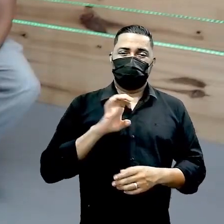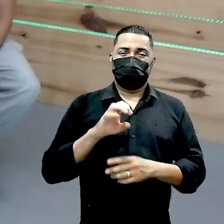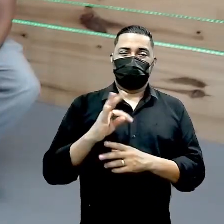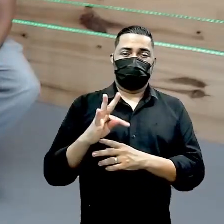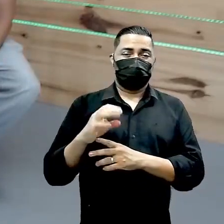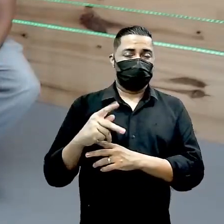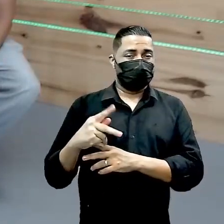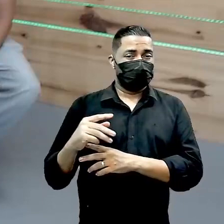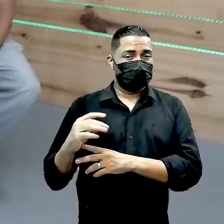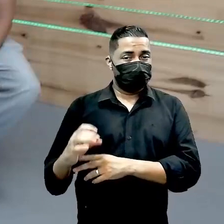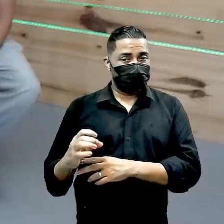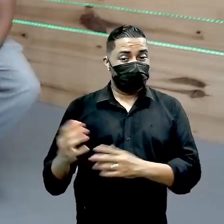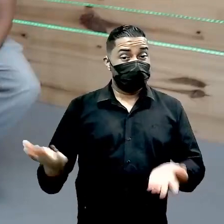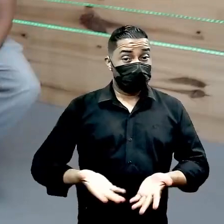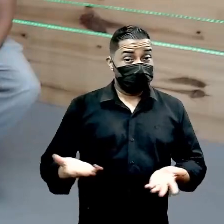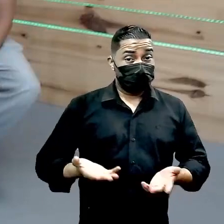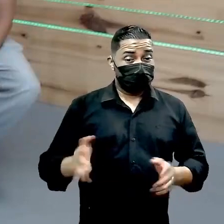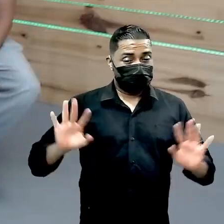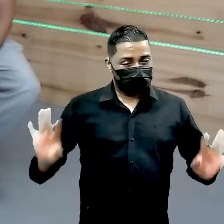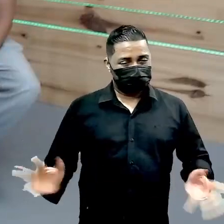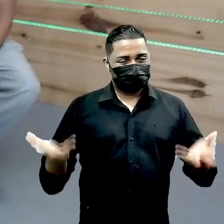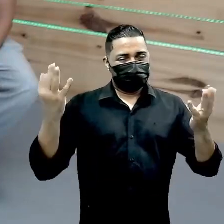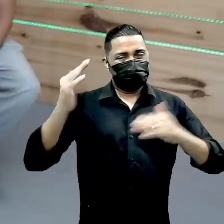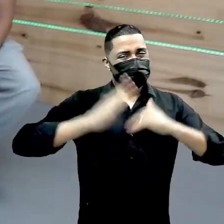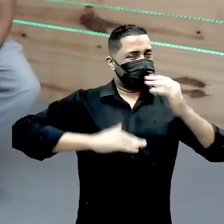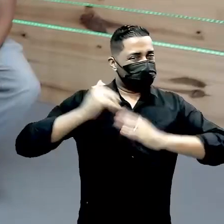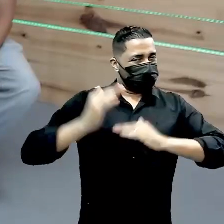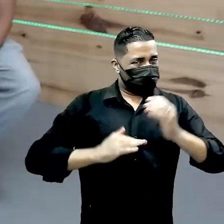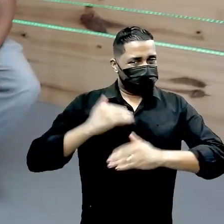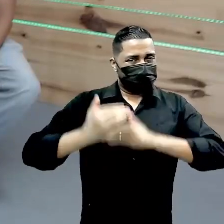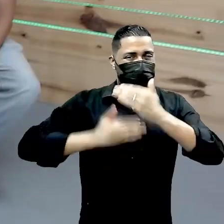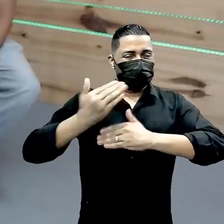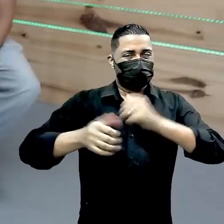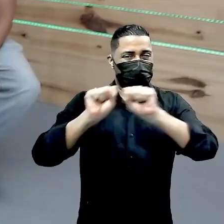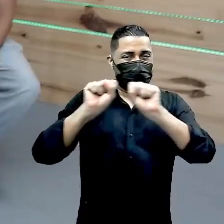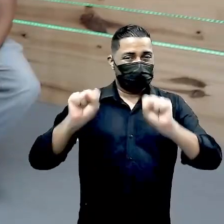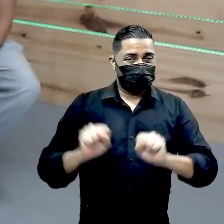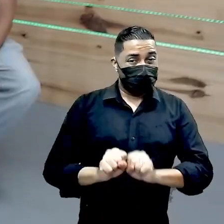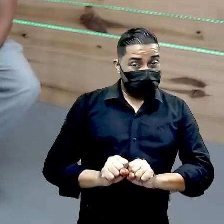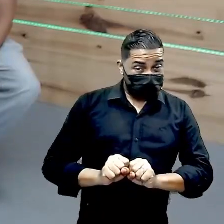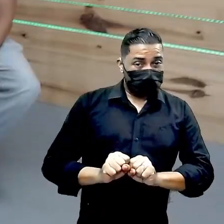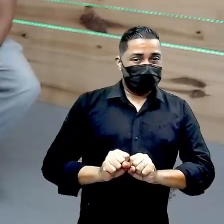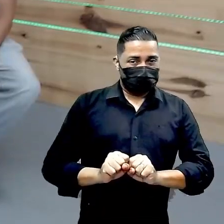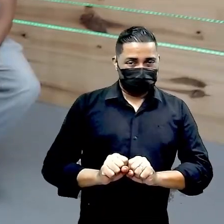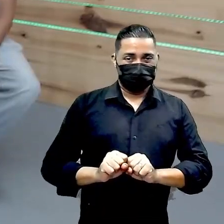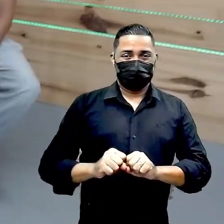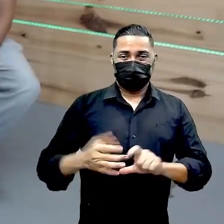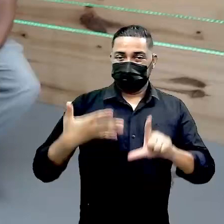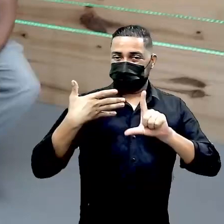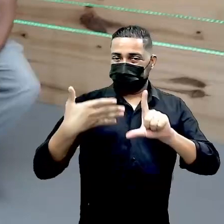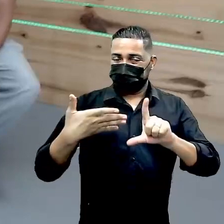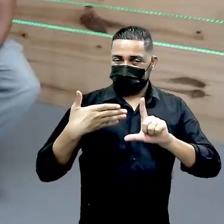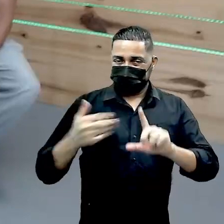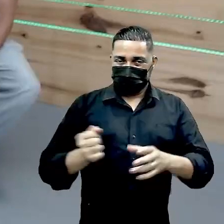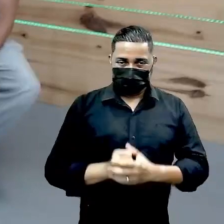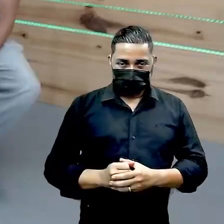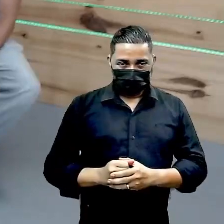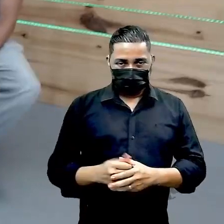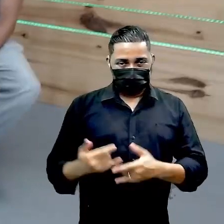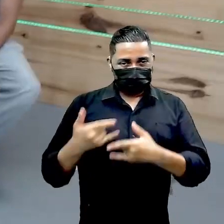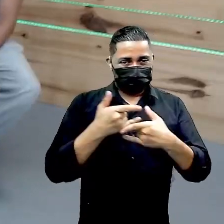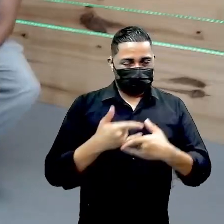aqui para uma homenagem aos profissionais de desenvolvimento de sistemas, com a live Isto é, Ambiente